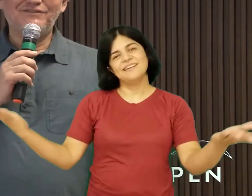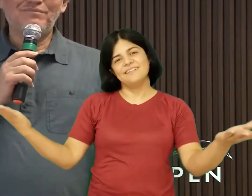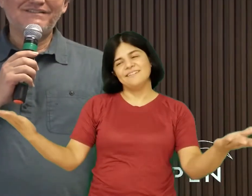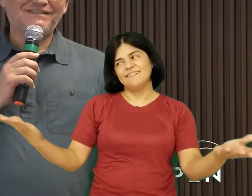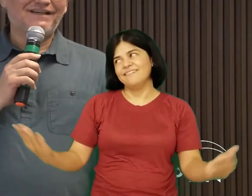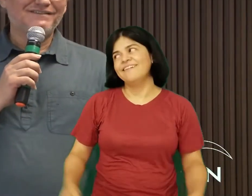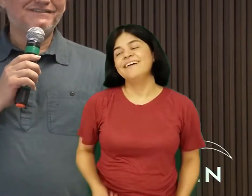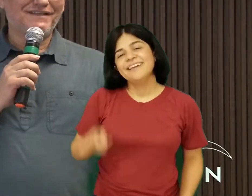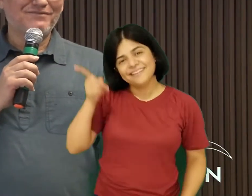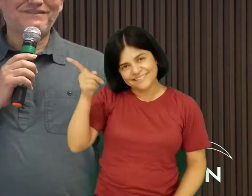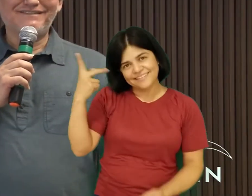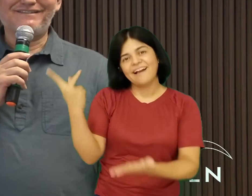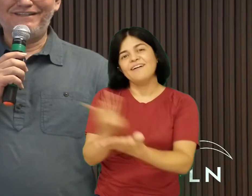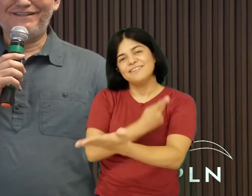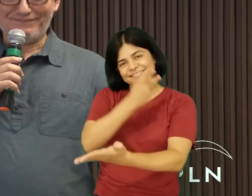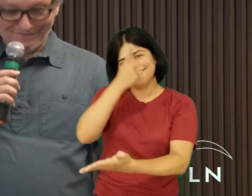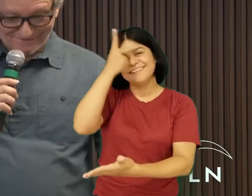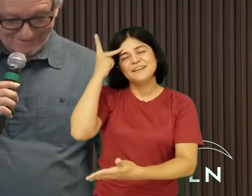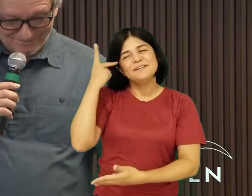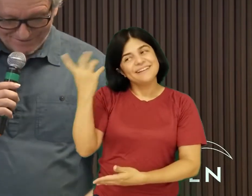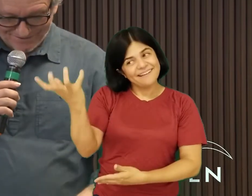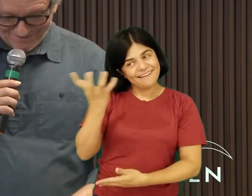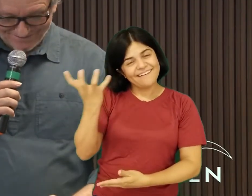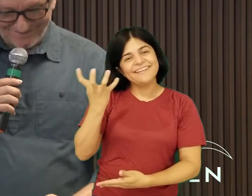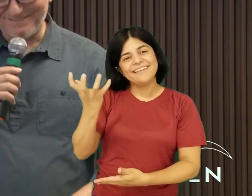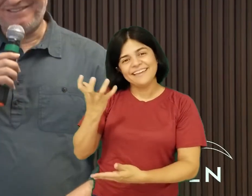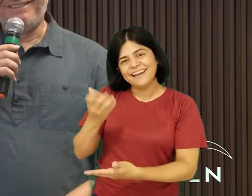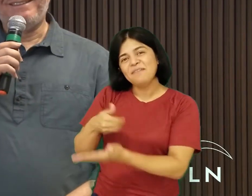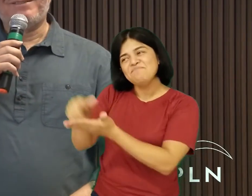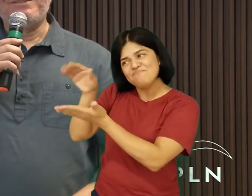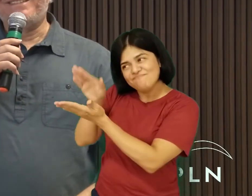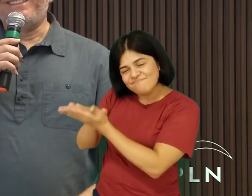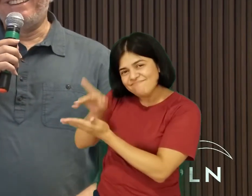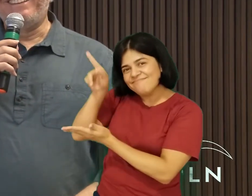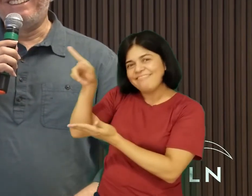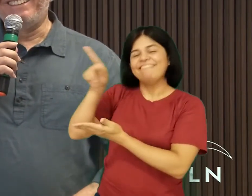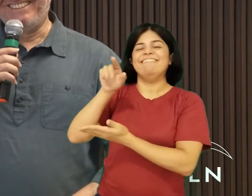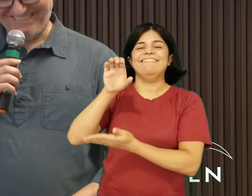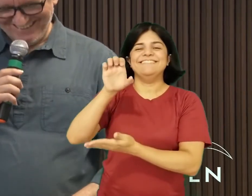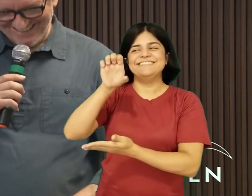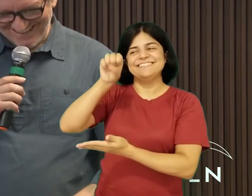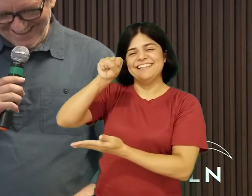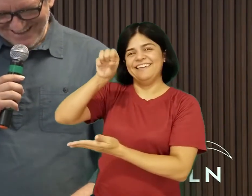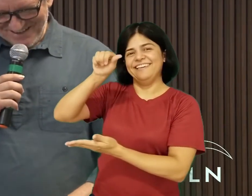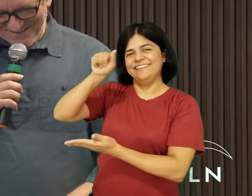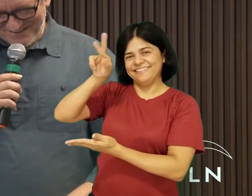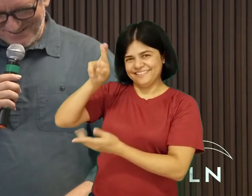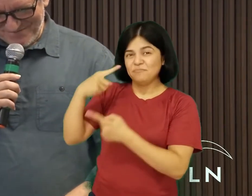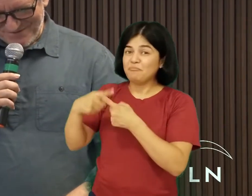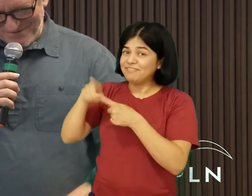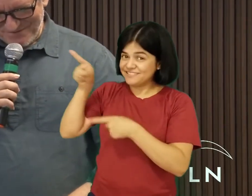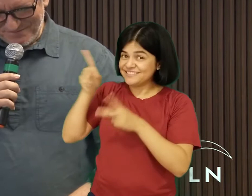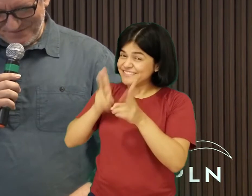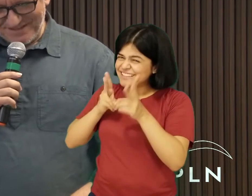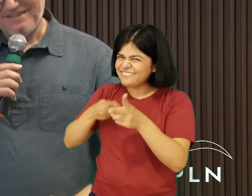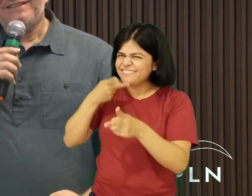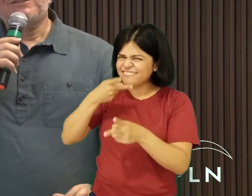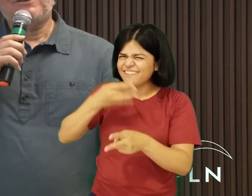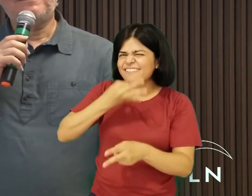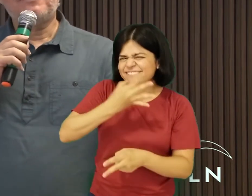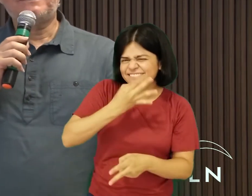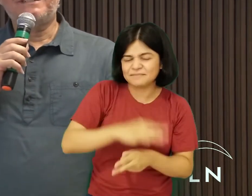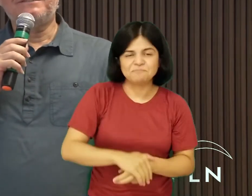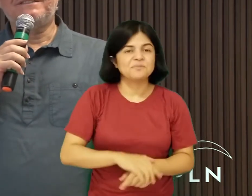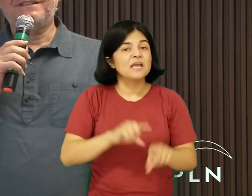Mais cedo ou mais tarde isso iria acontecer, né? A gente sabia que ia acontecer. Tá bom.